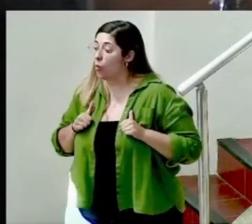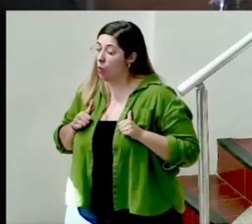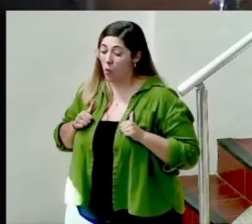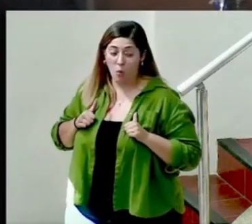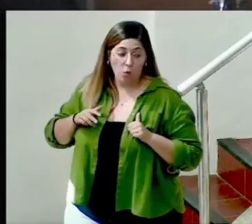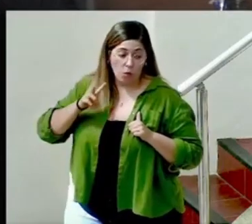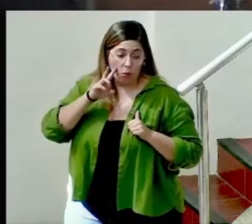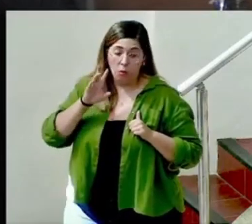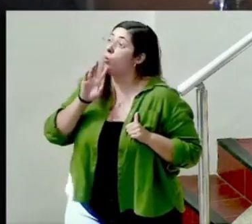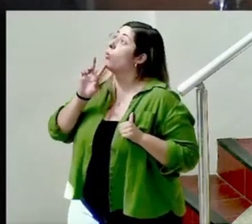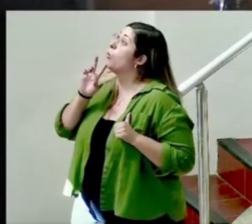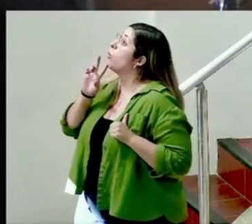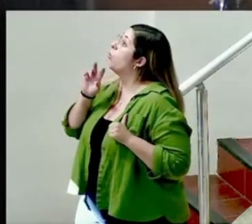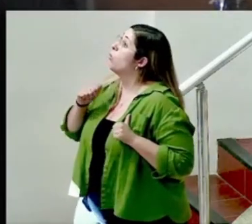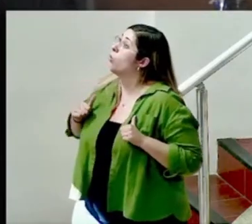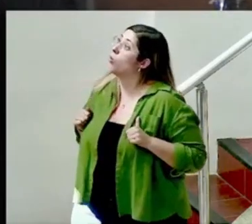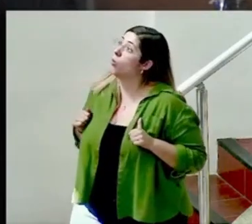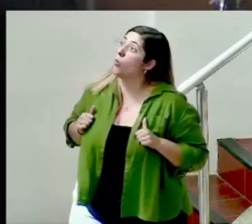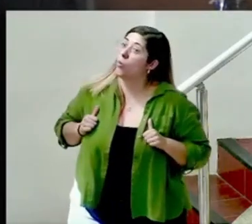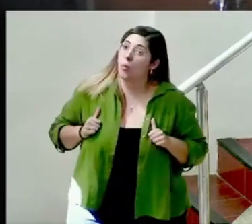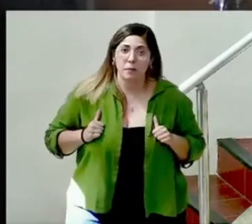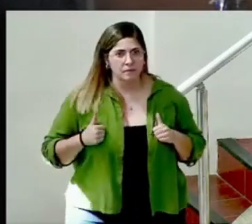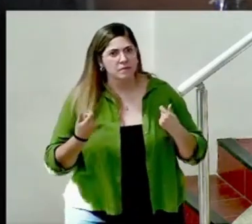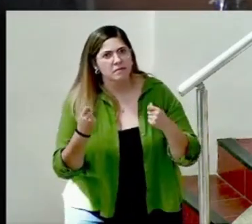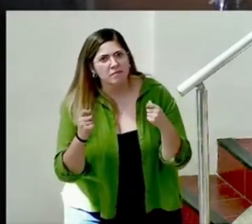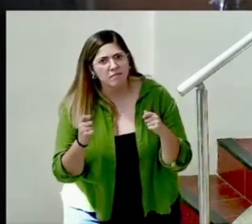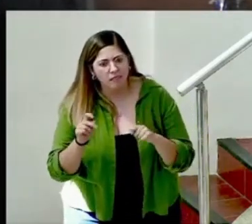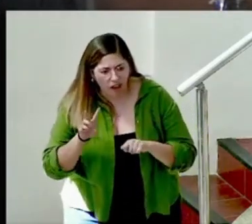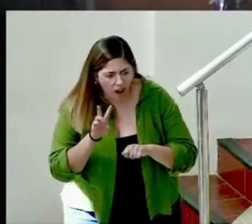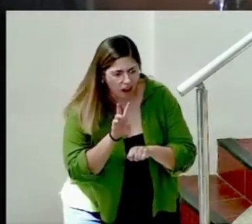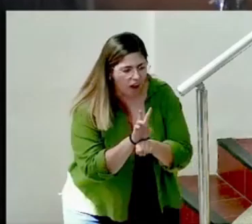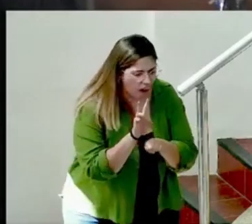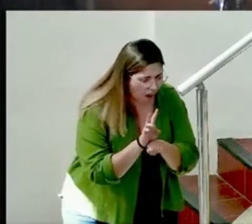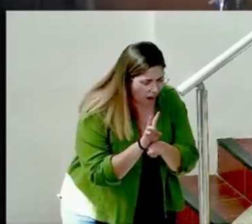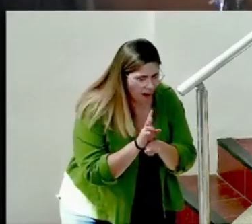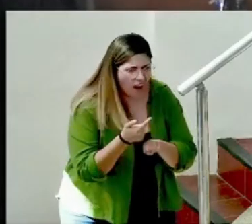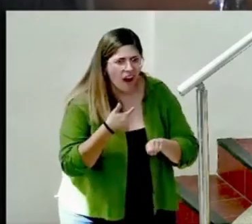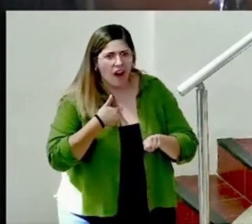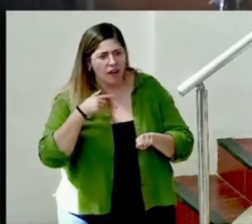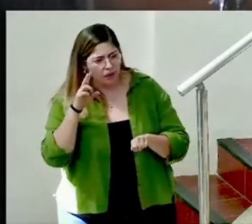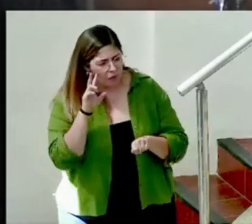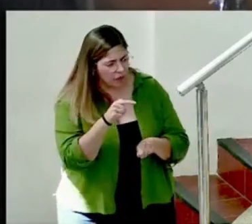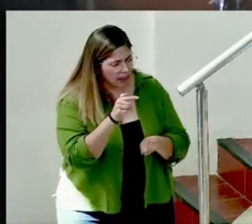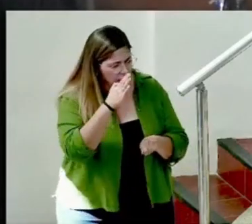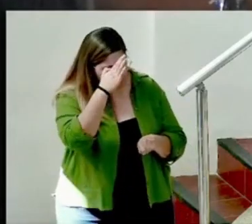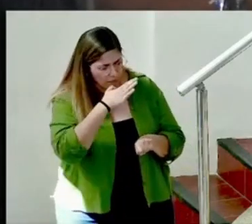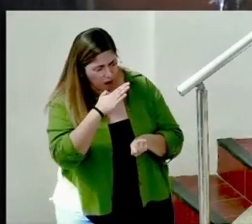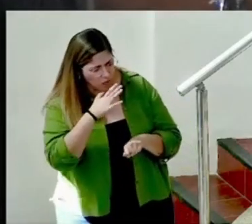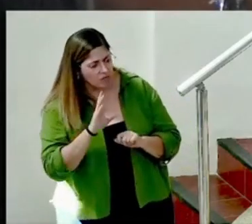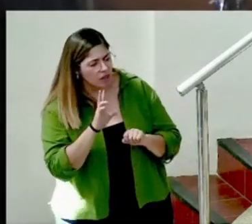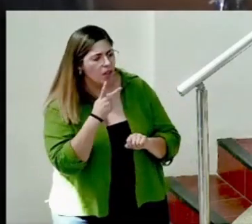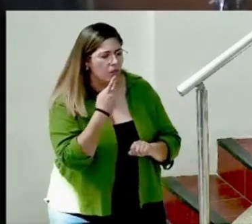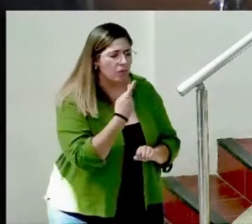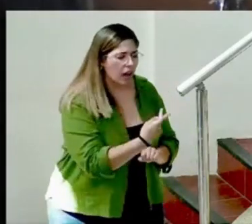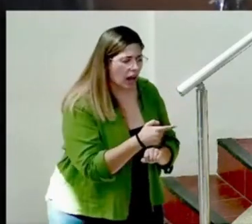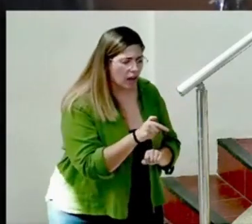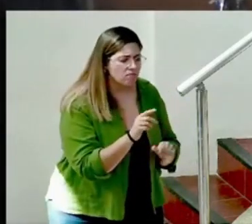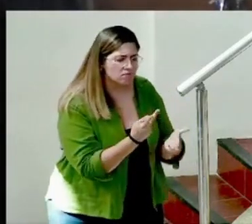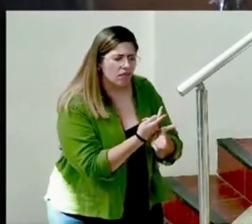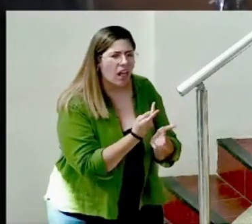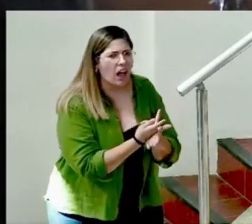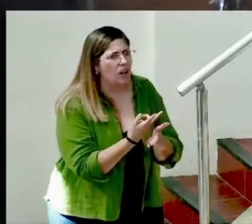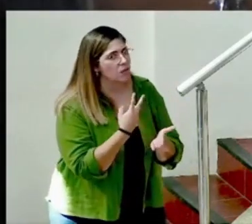processo. Nós precisamos abrir os olhos uns dos outros, com temor e tremor, com humildade, com amor,